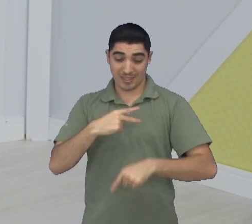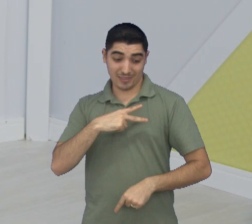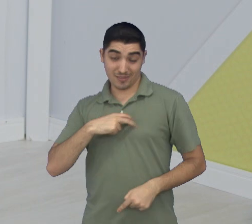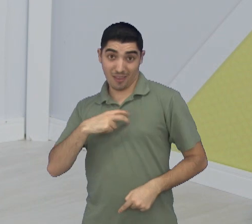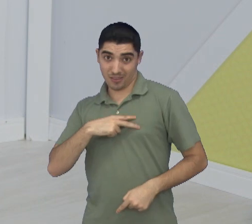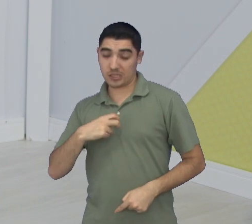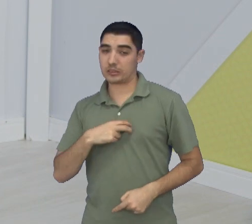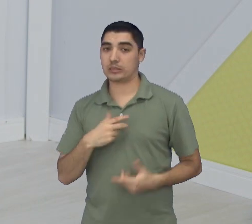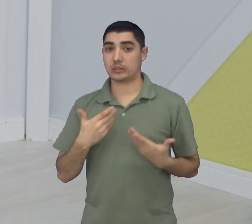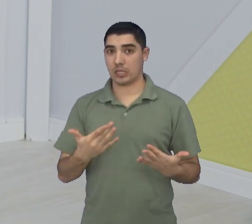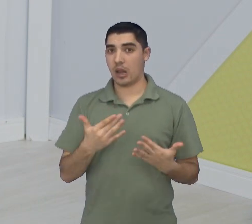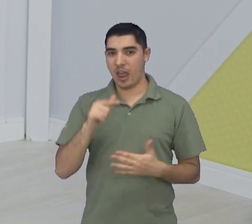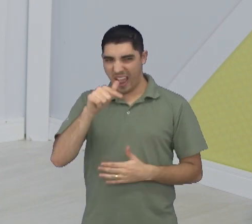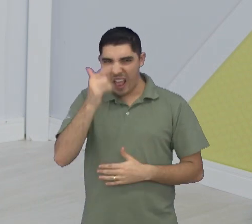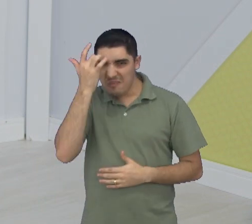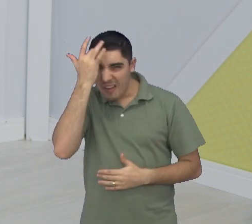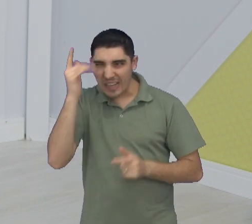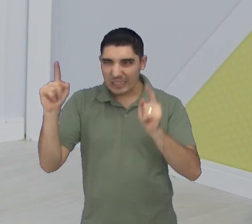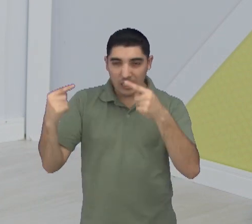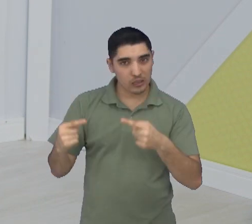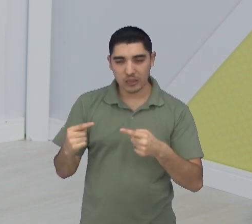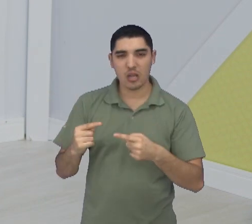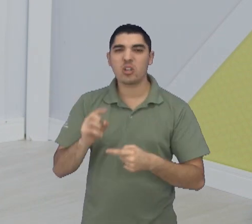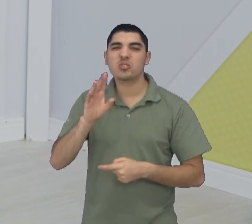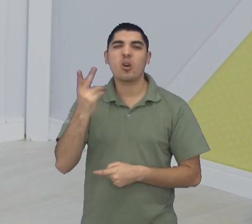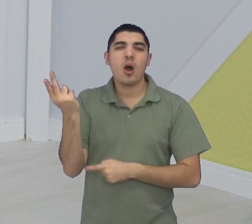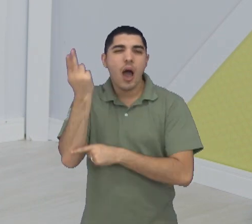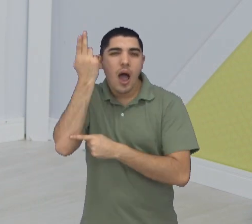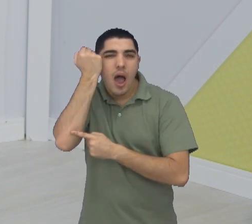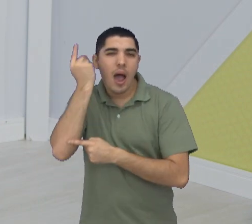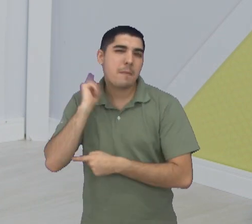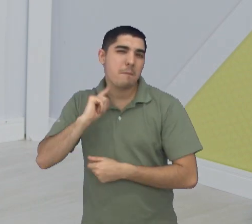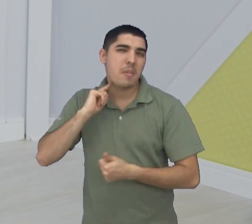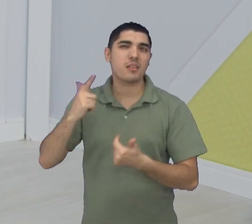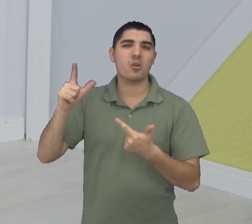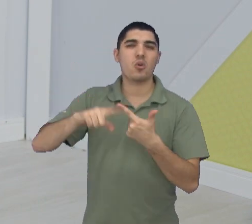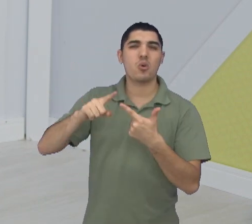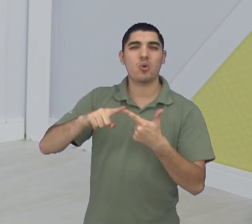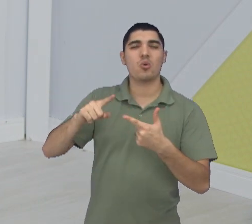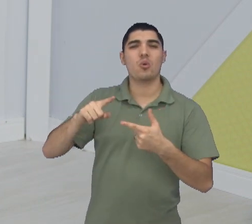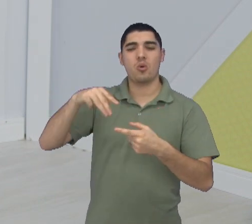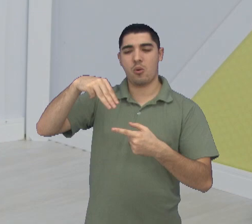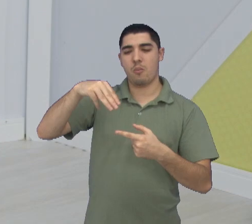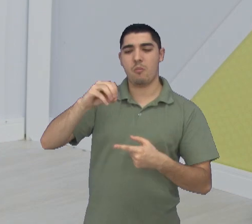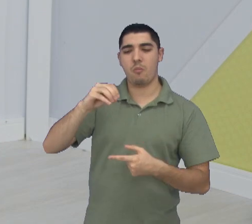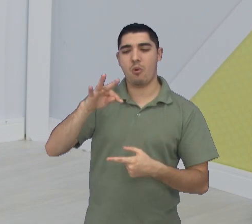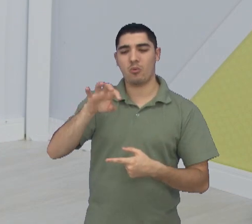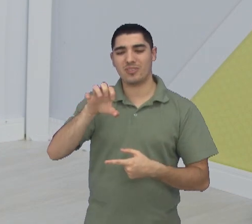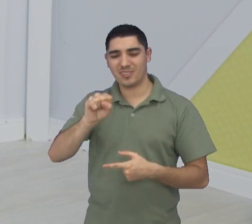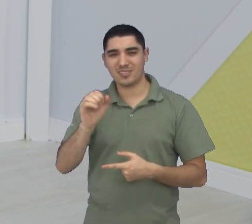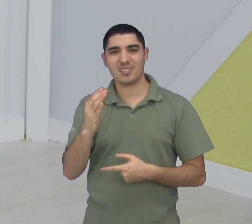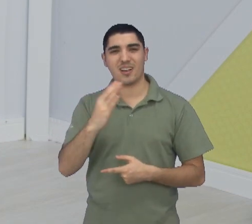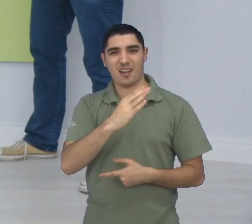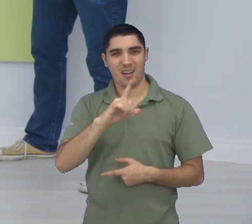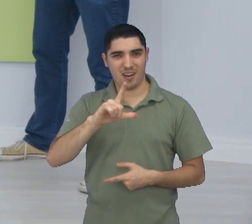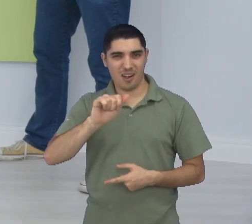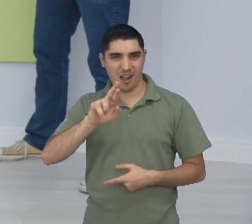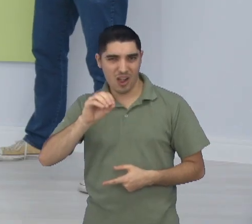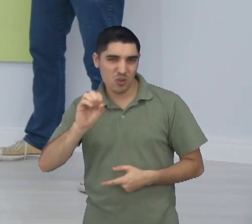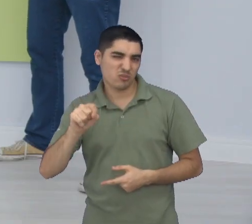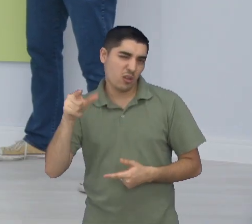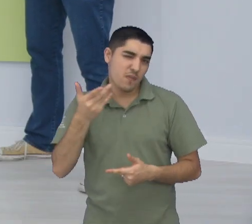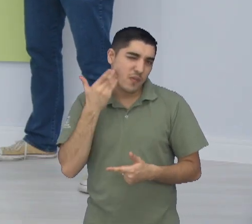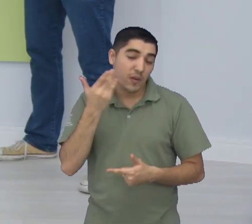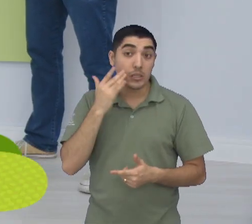tem muito jogo fácil na Superliga, né? Tirando, acho que o América, Montes Claros, mas mesmo assim foi 3-2. Enfim, jogo após jogo, o São José